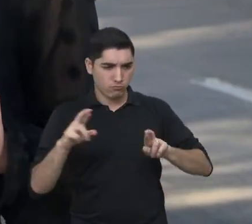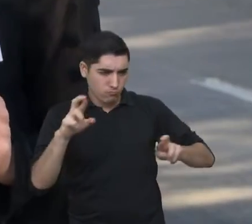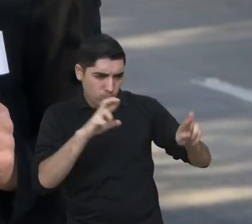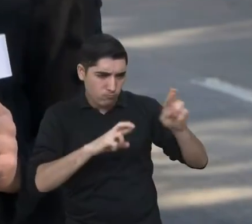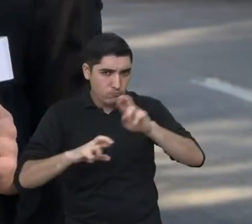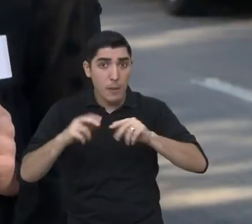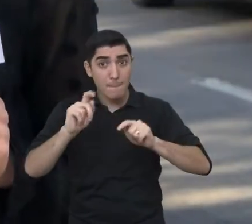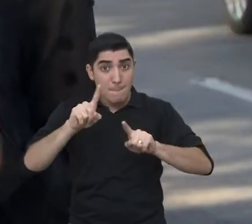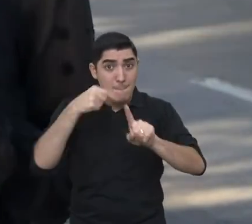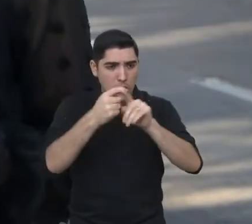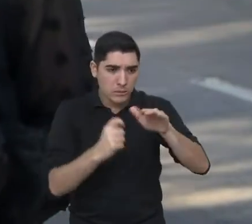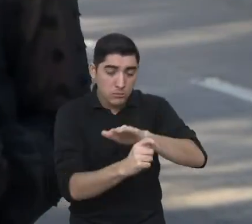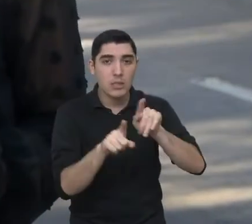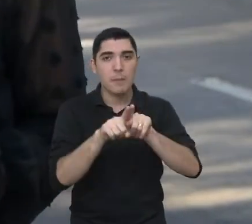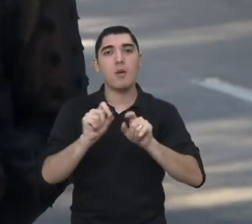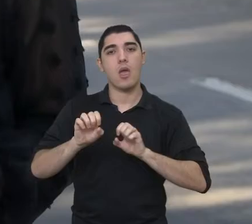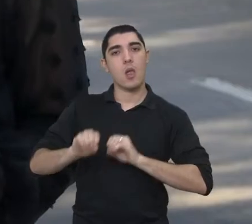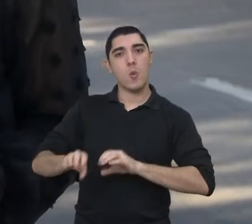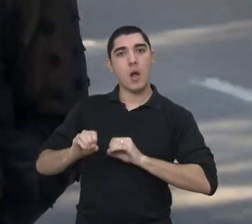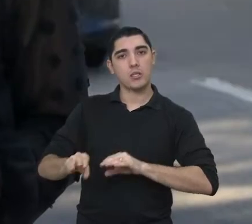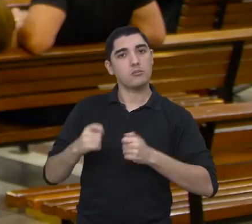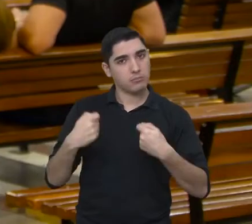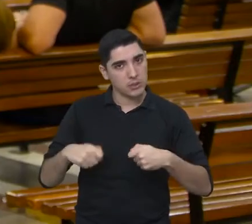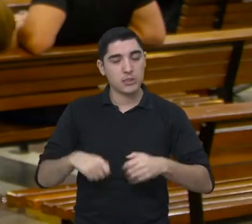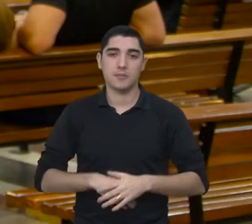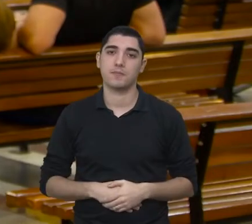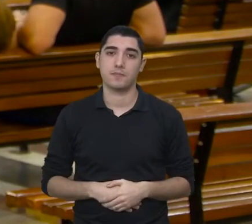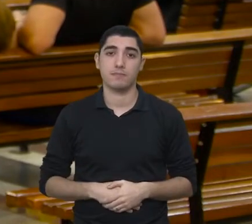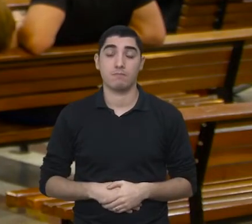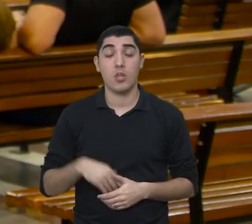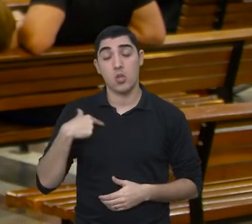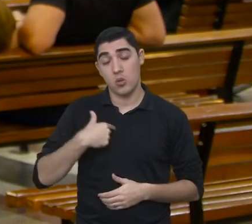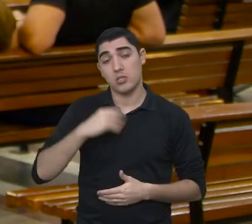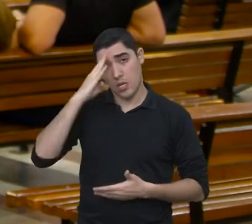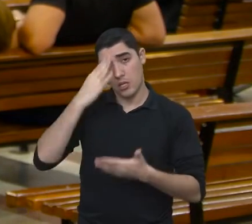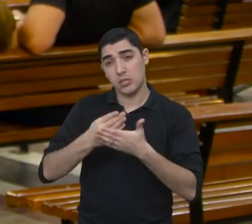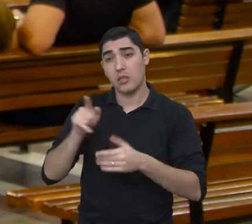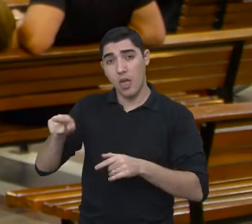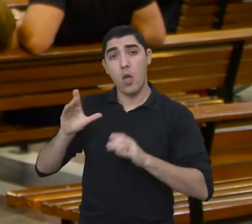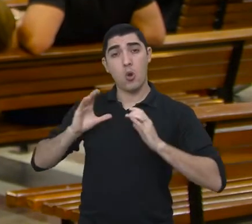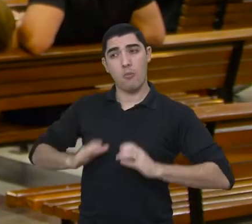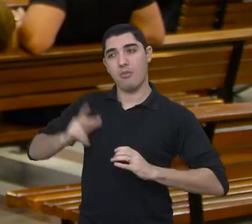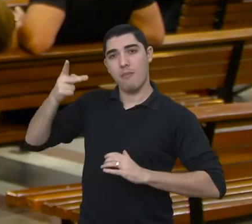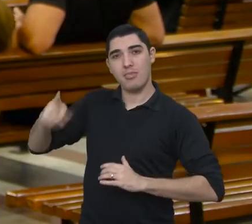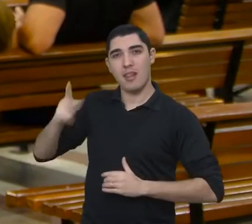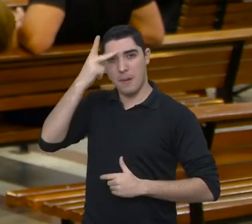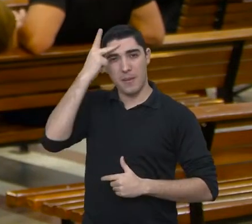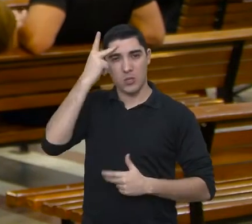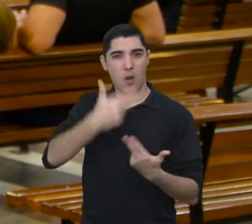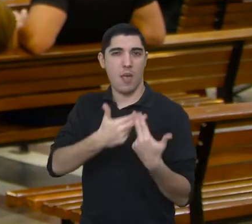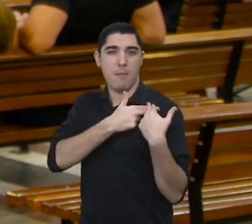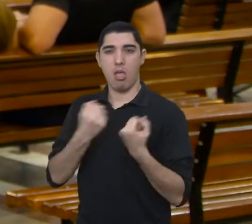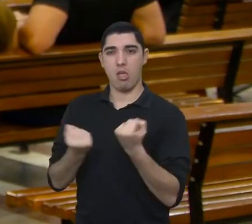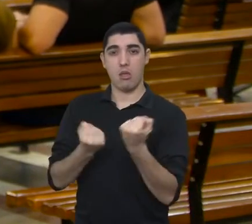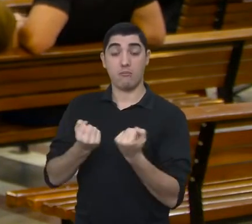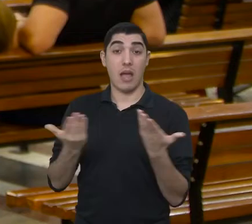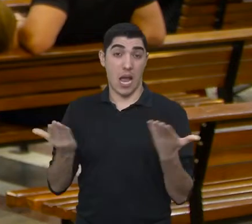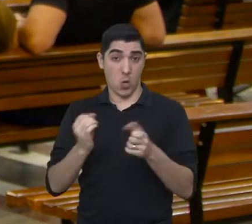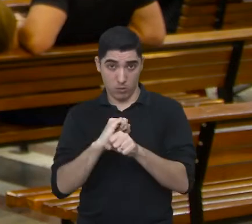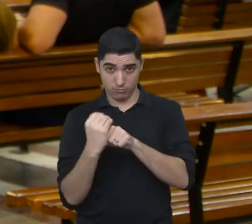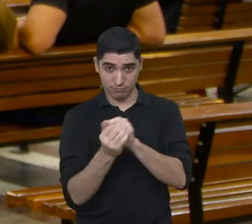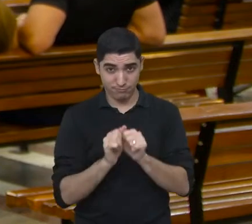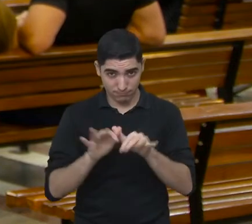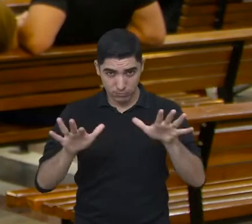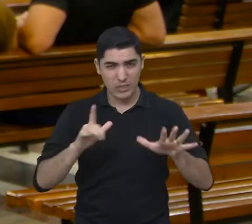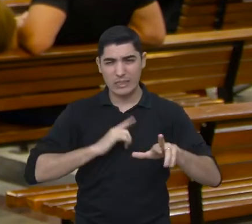em fiscalização e educação. E a gente acredita que isso está atrelado ao comportamento do condutor. A própria